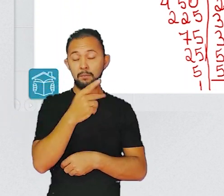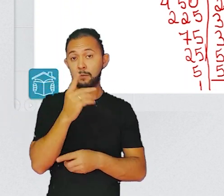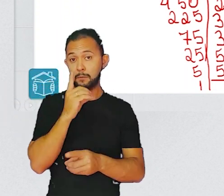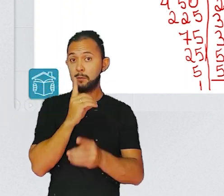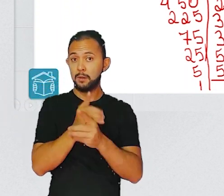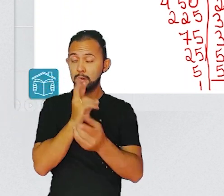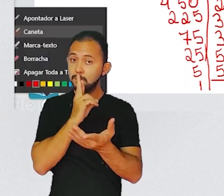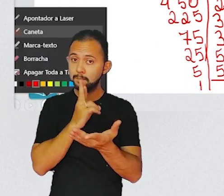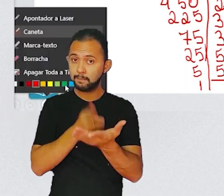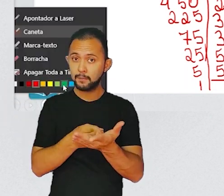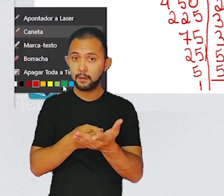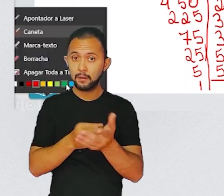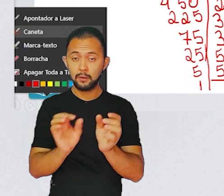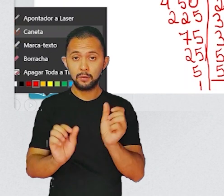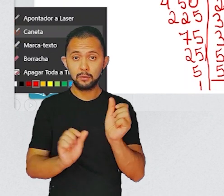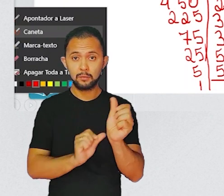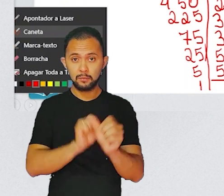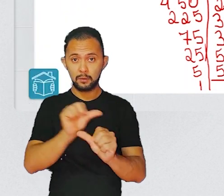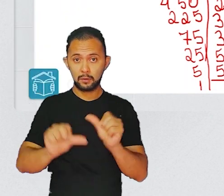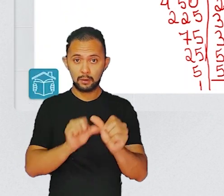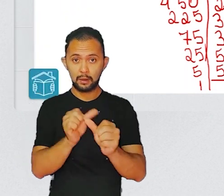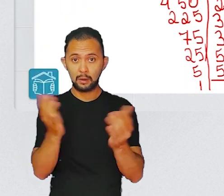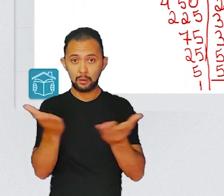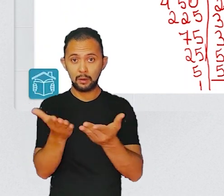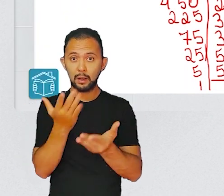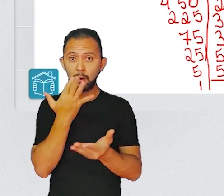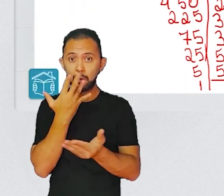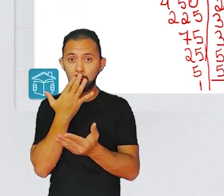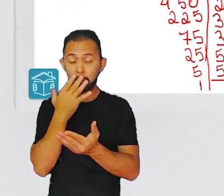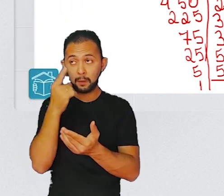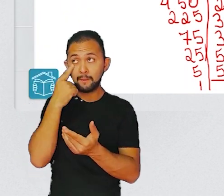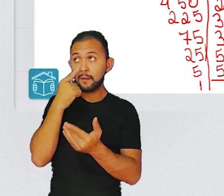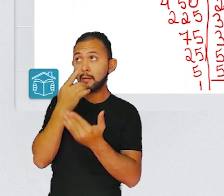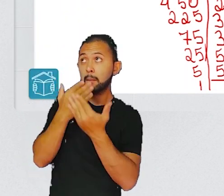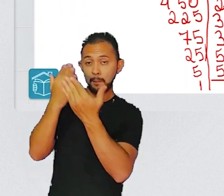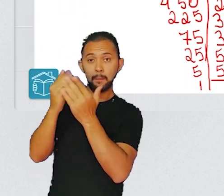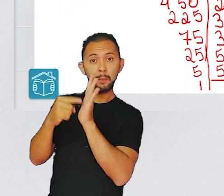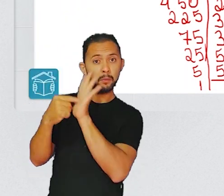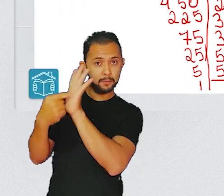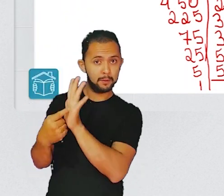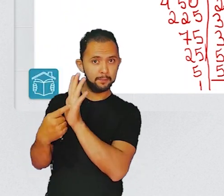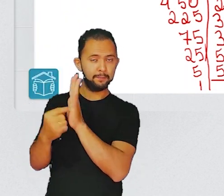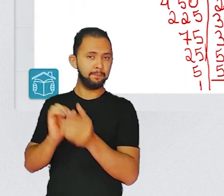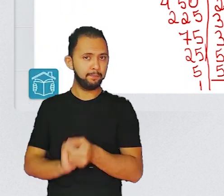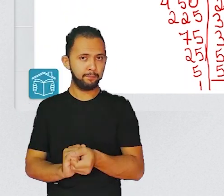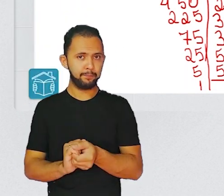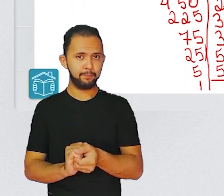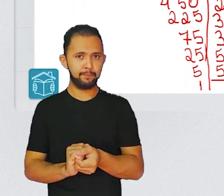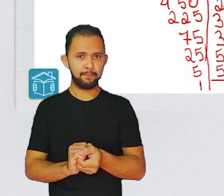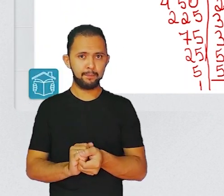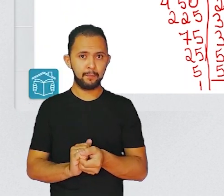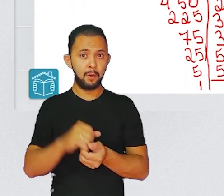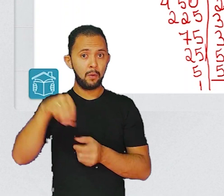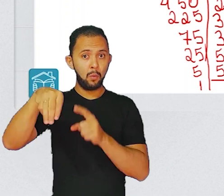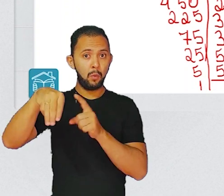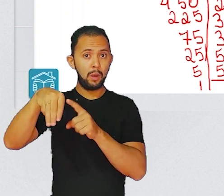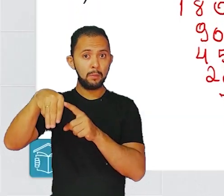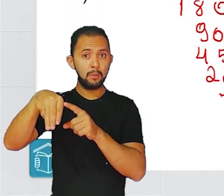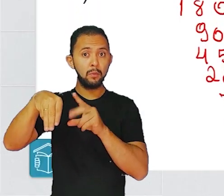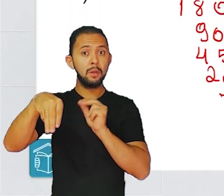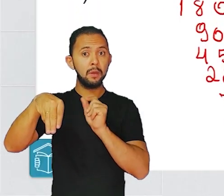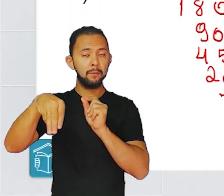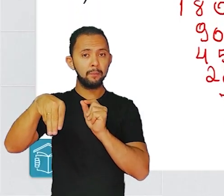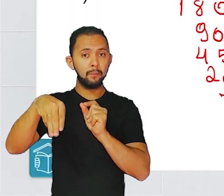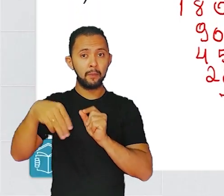mudar aqui a cor para chamar mais a atenção de vocês para isso. Nesse caso aqui, ó, o m ele é o